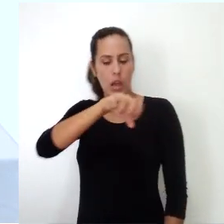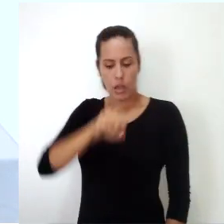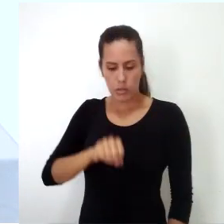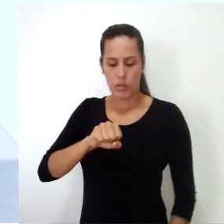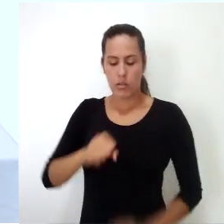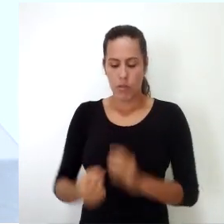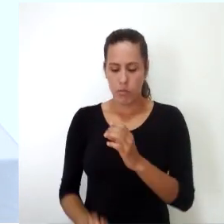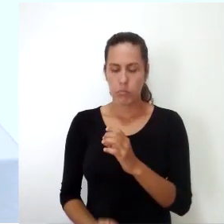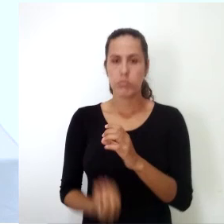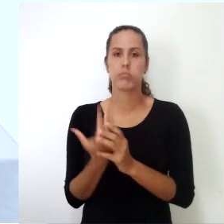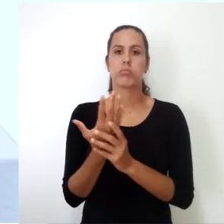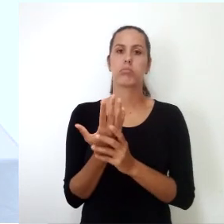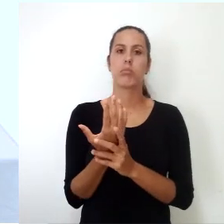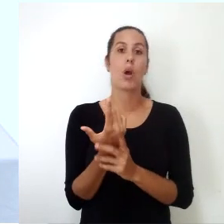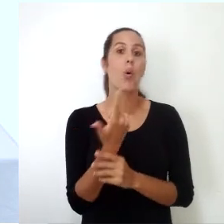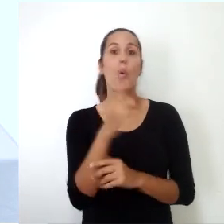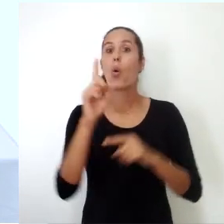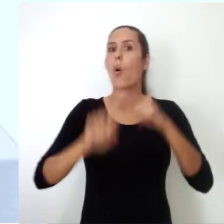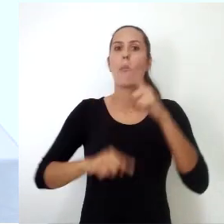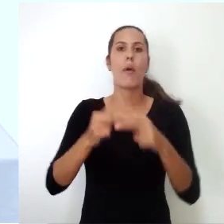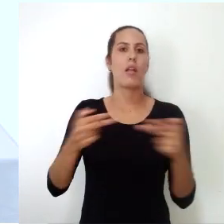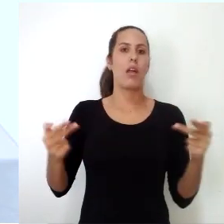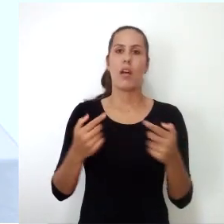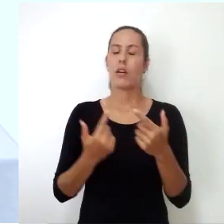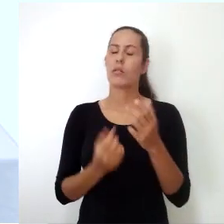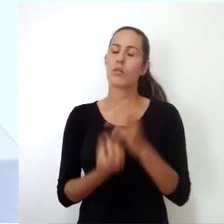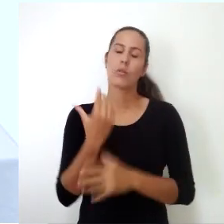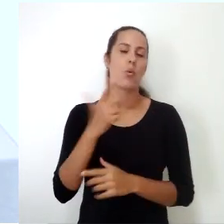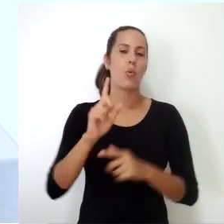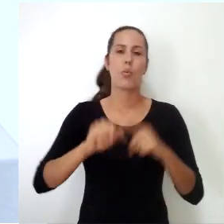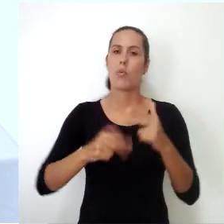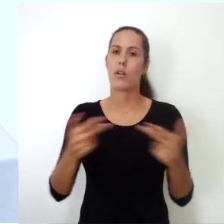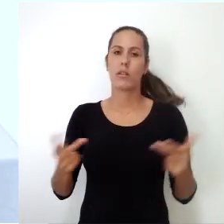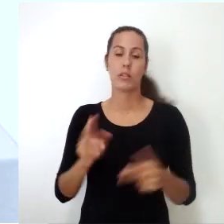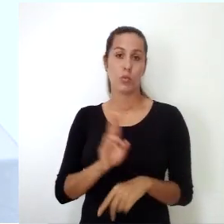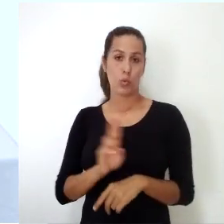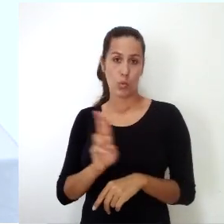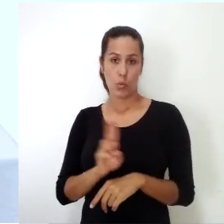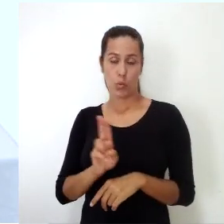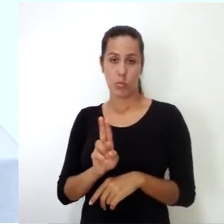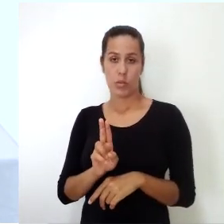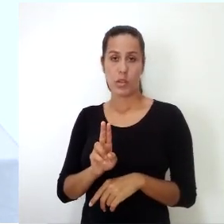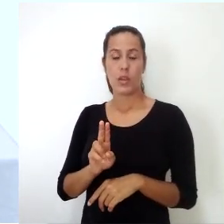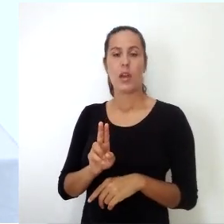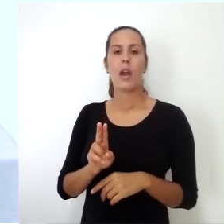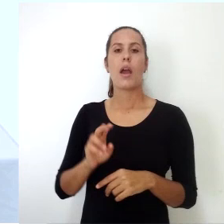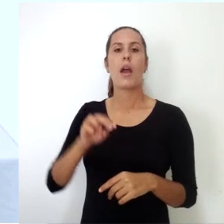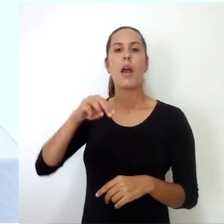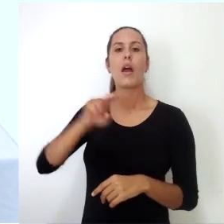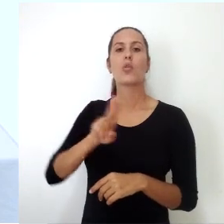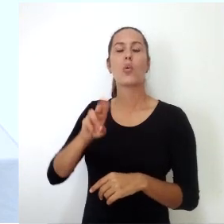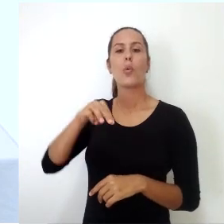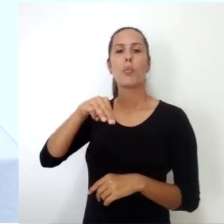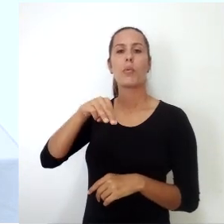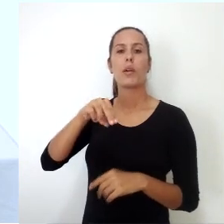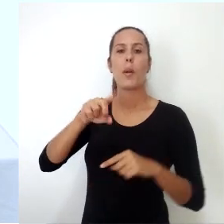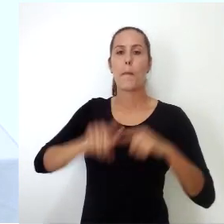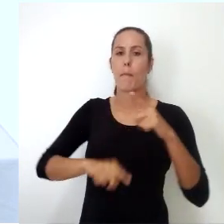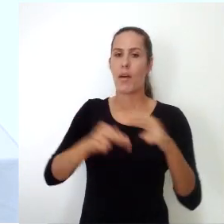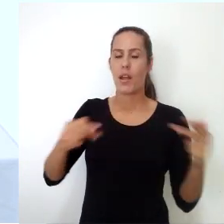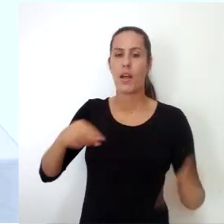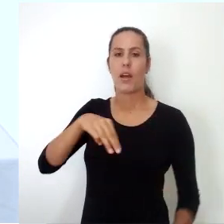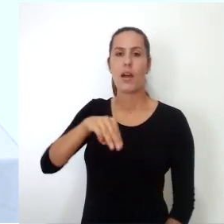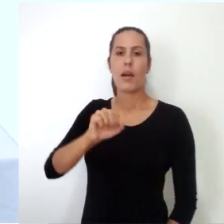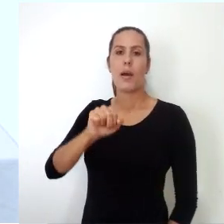vai produzir esses materiais que são produzidos pelo homem. Se dá o nome de materiais manufaturados.